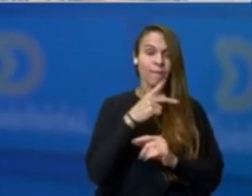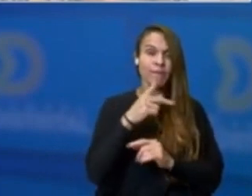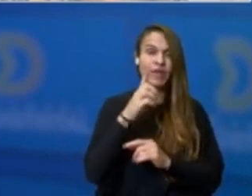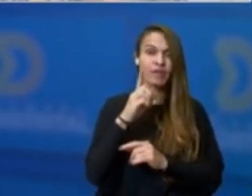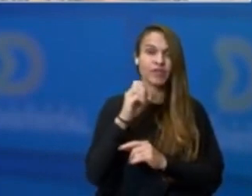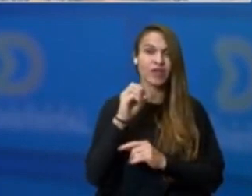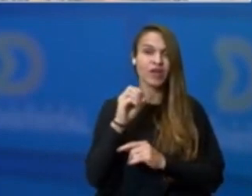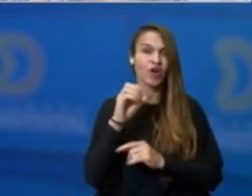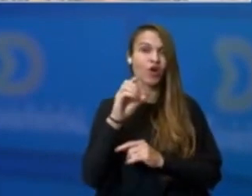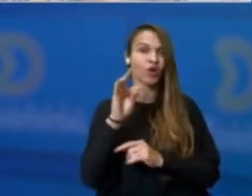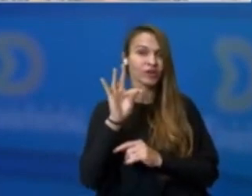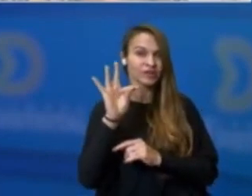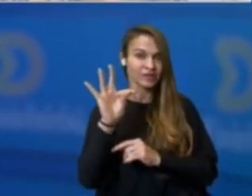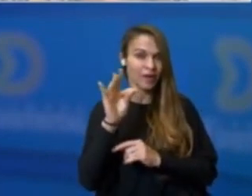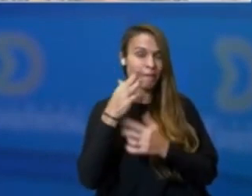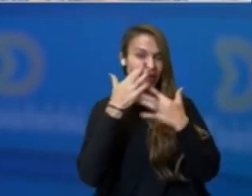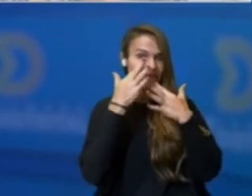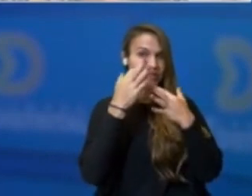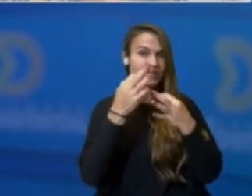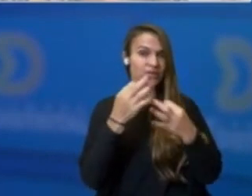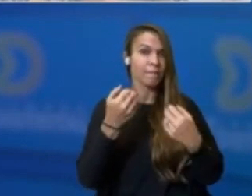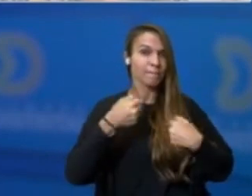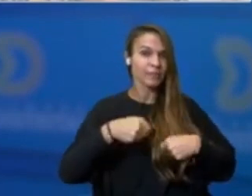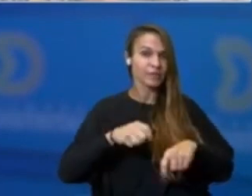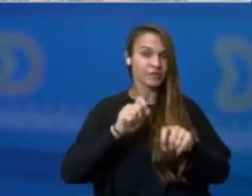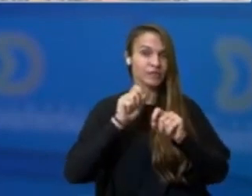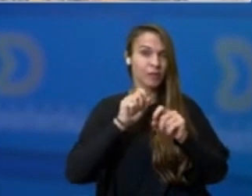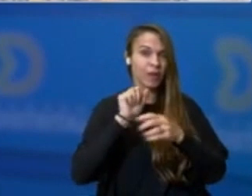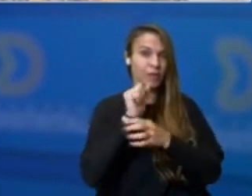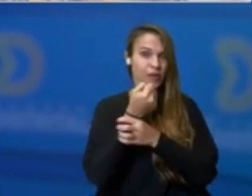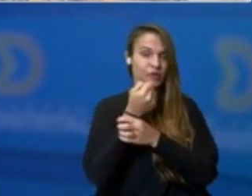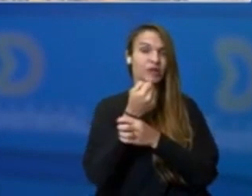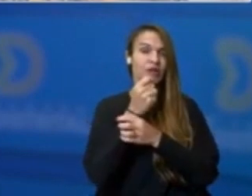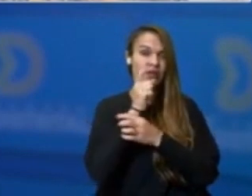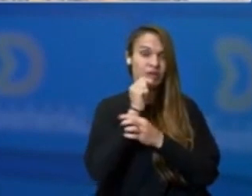aqui precisa de uma proteção desse manancial.